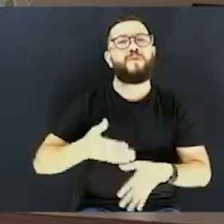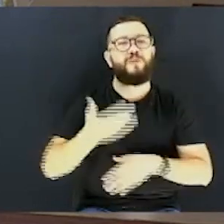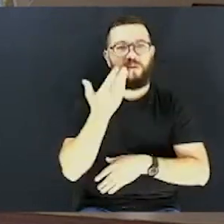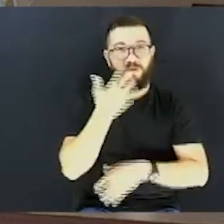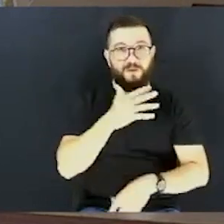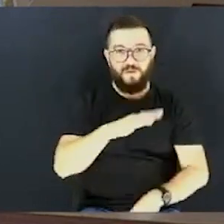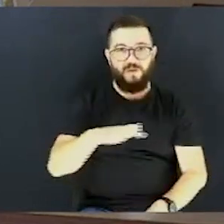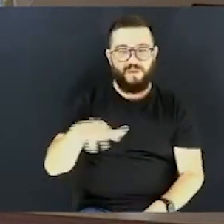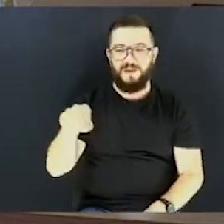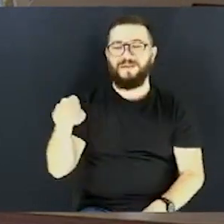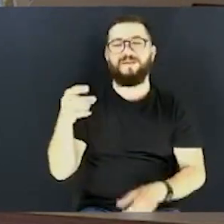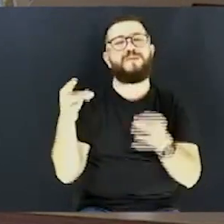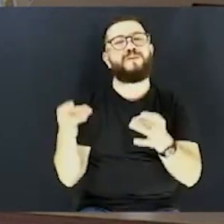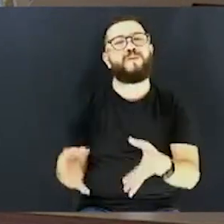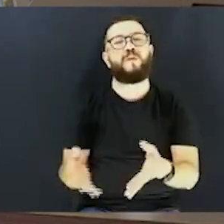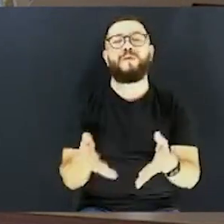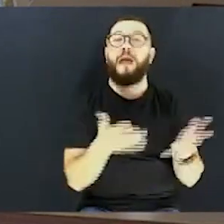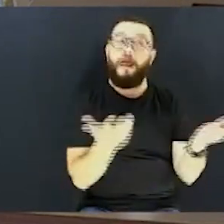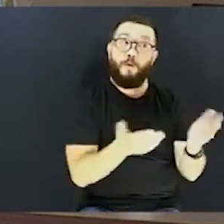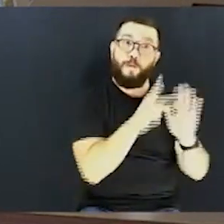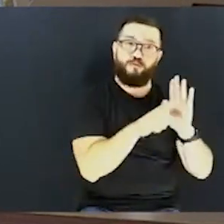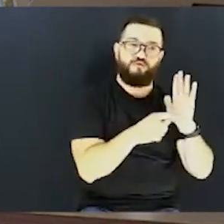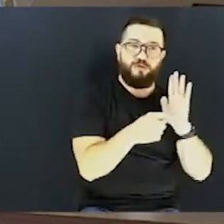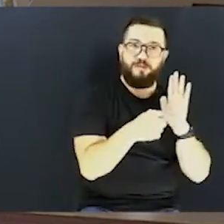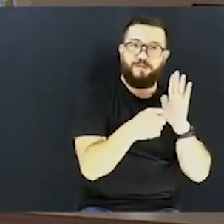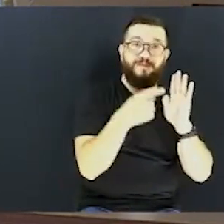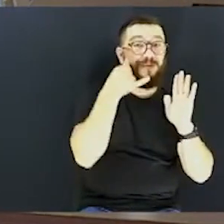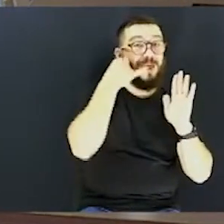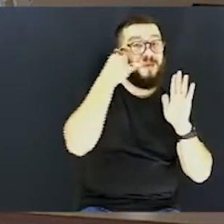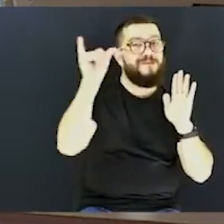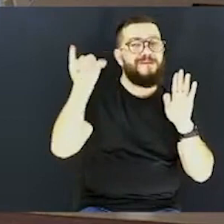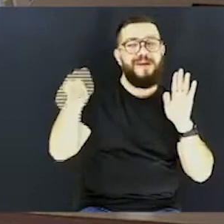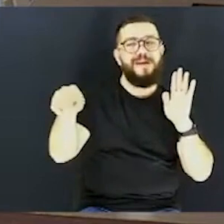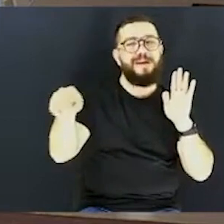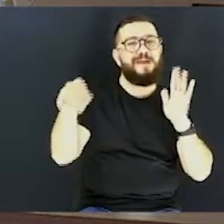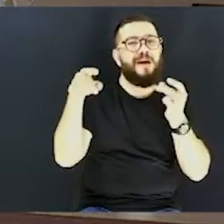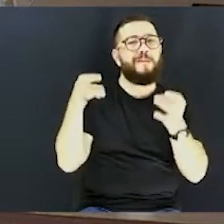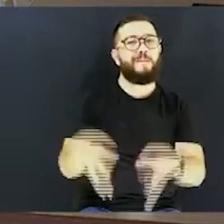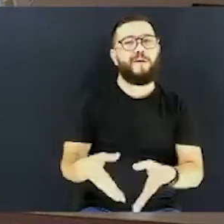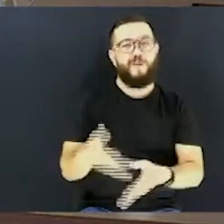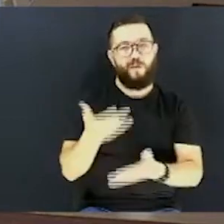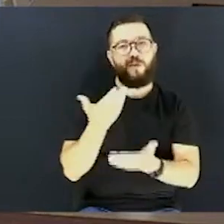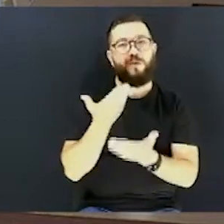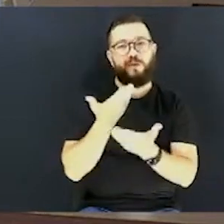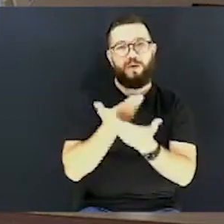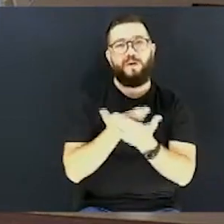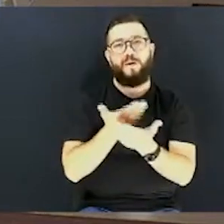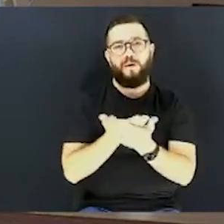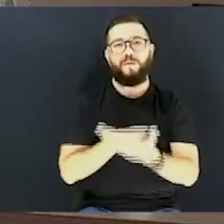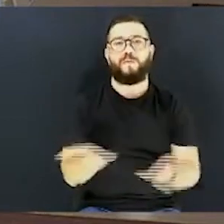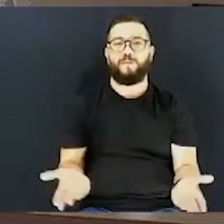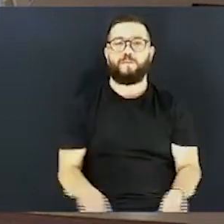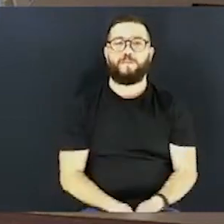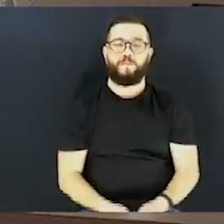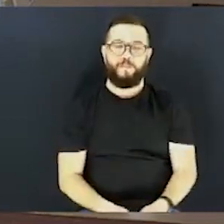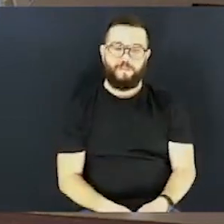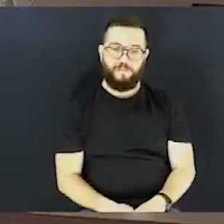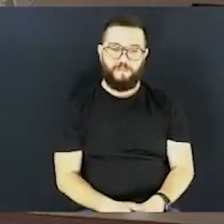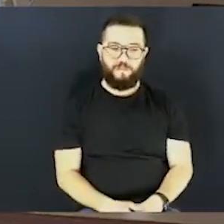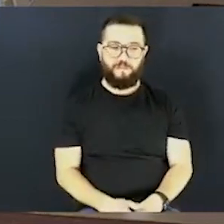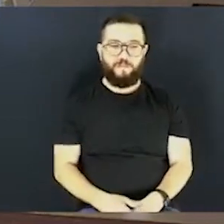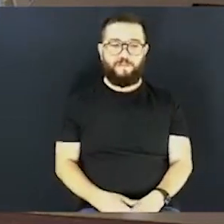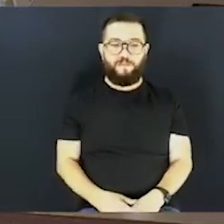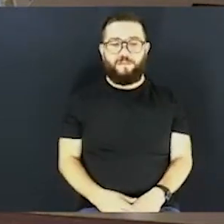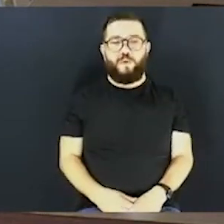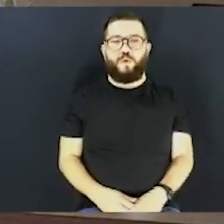ele tem o intuito de evitar que as crianças façam o abandono ou a evasão escolar. A diferença entre abandono, o abandono